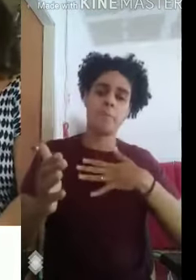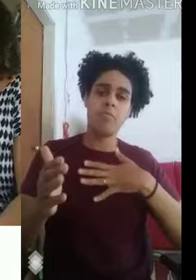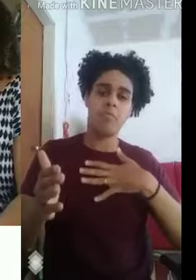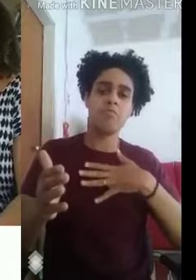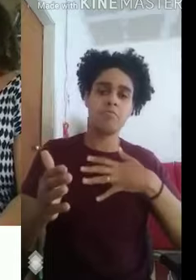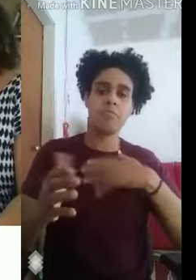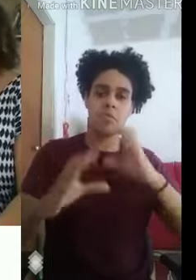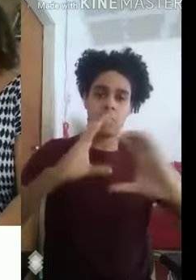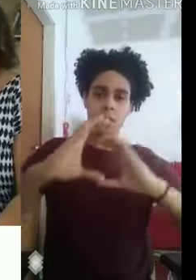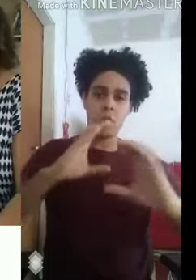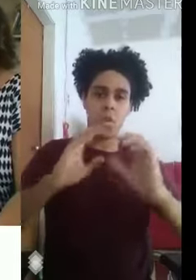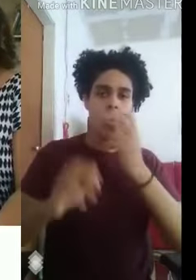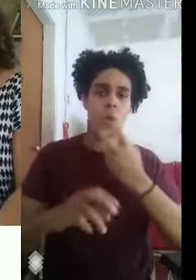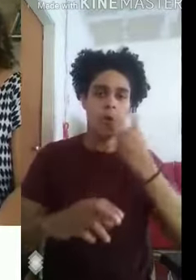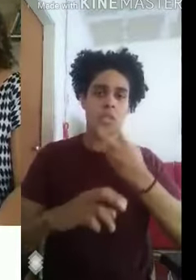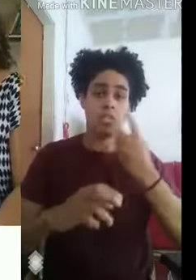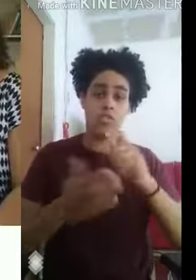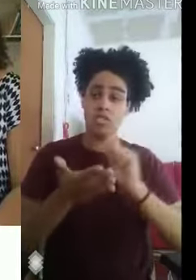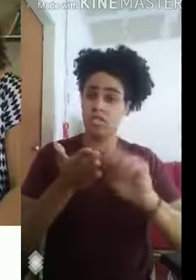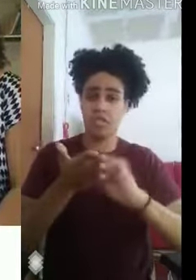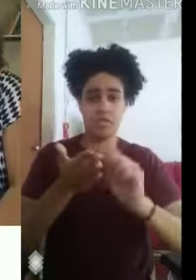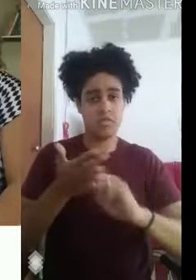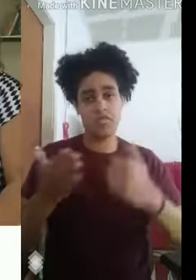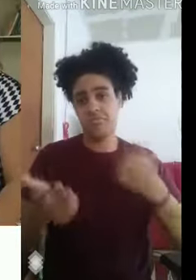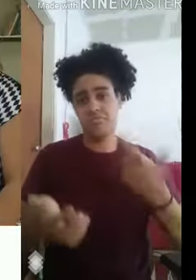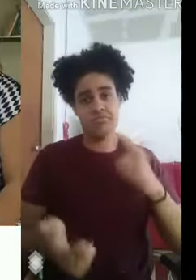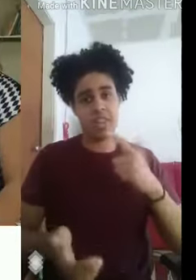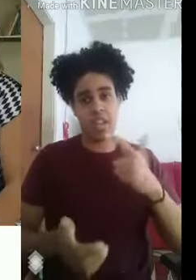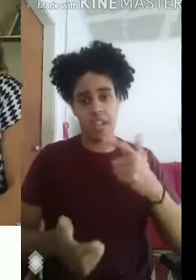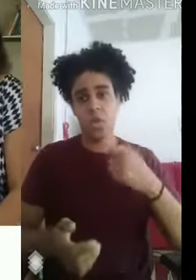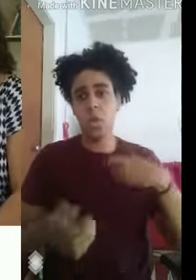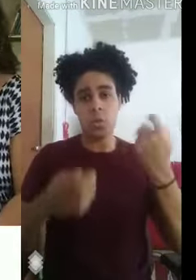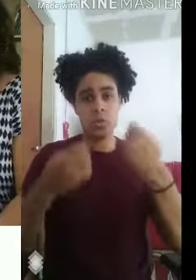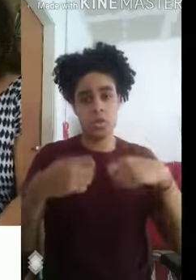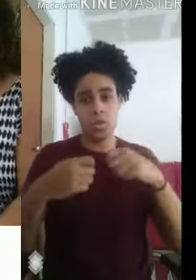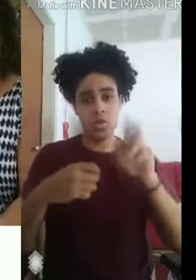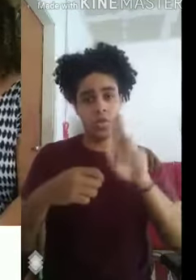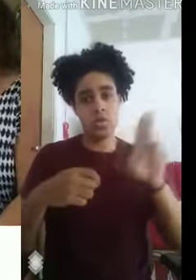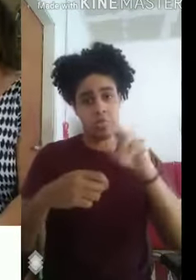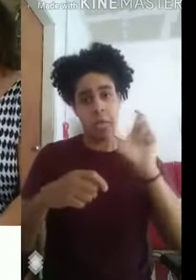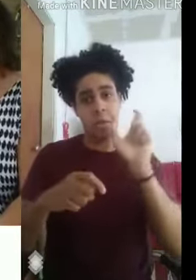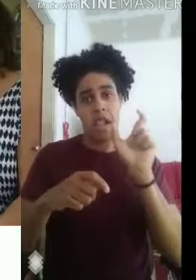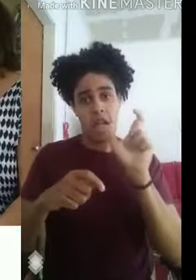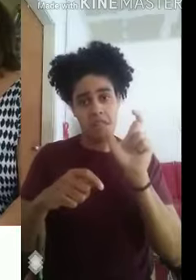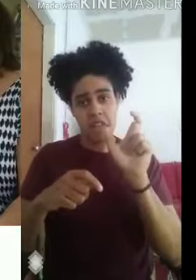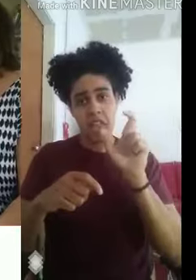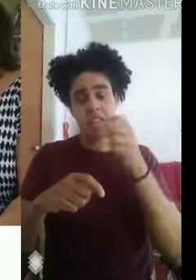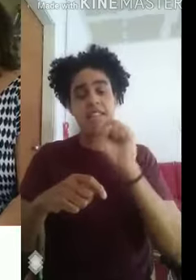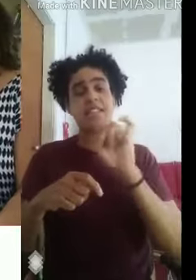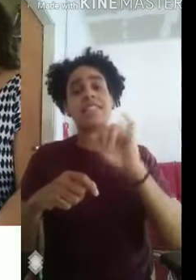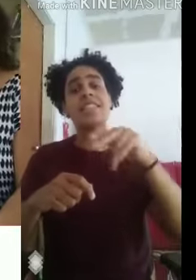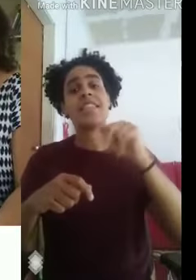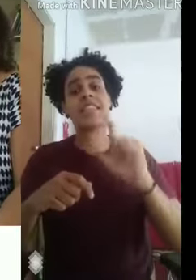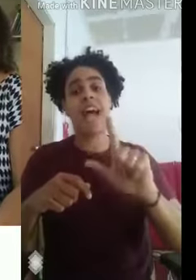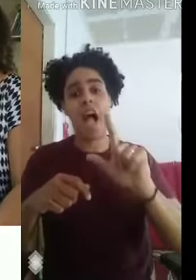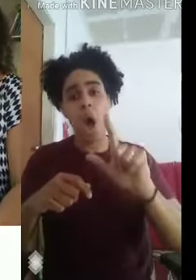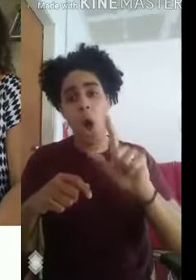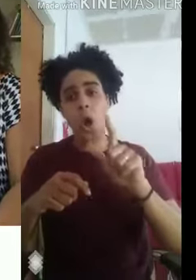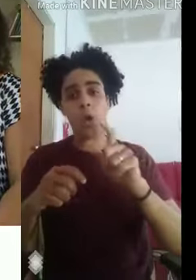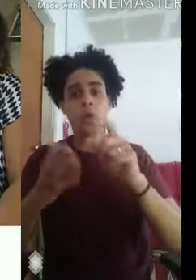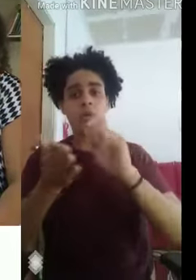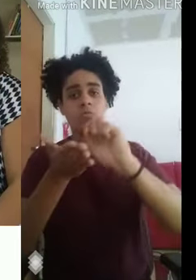esses recursos. Na escrita eu tenho que usar as palavras, os sinais gráficos, tenho que usar os sinais de pontuação, tenho